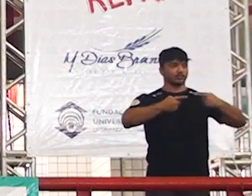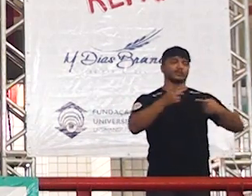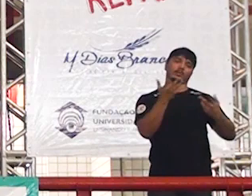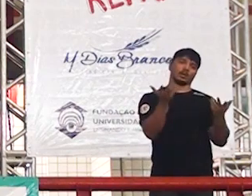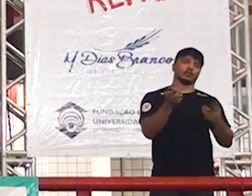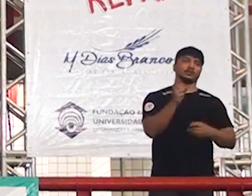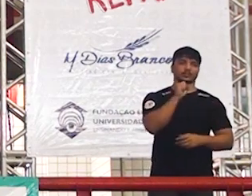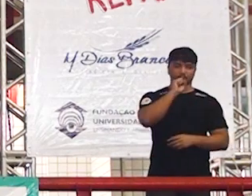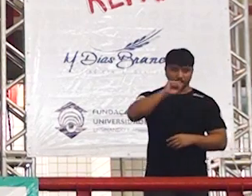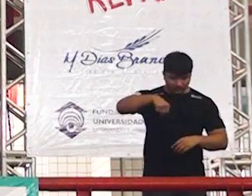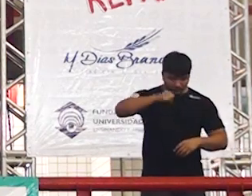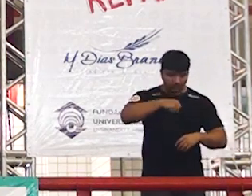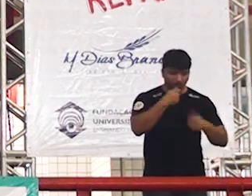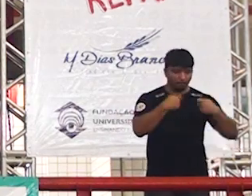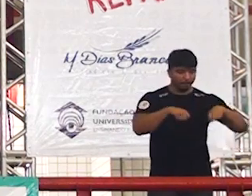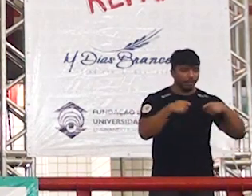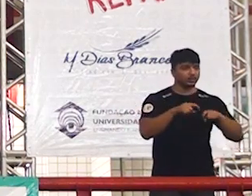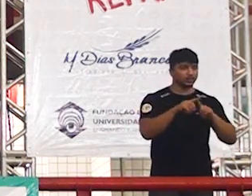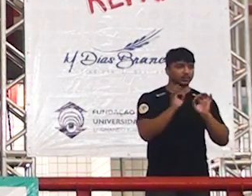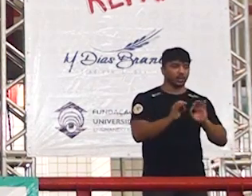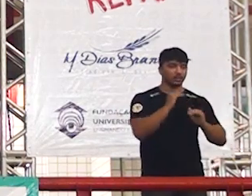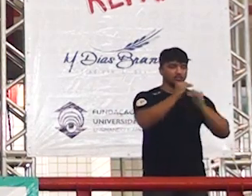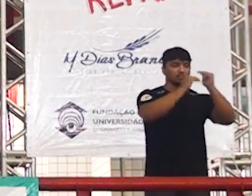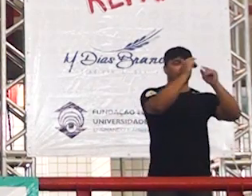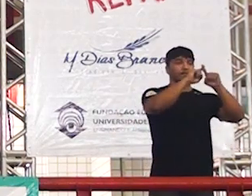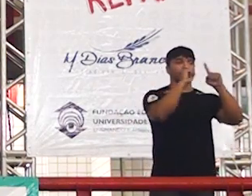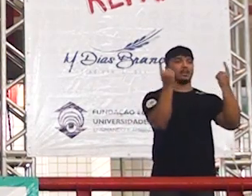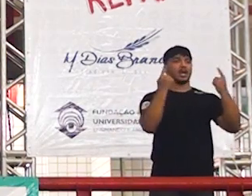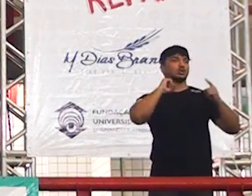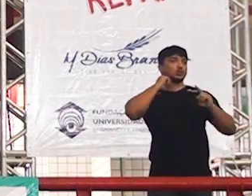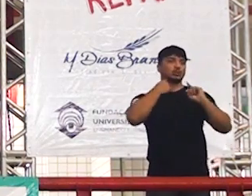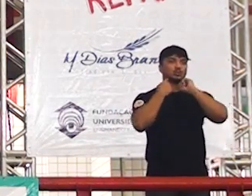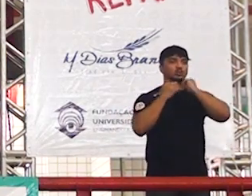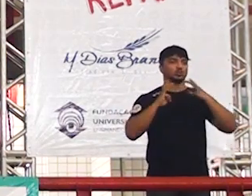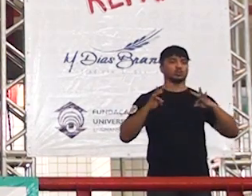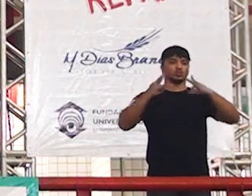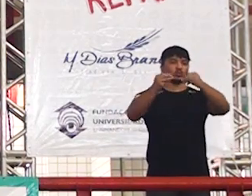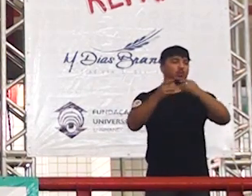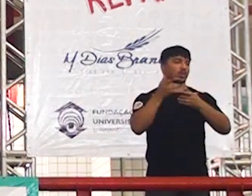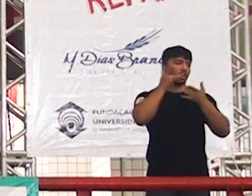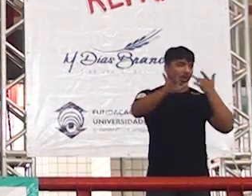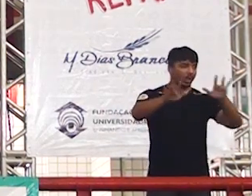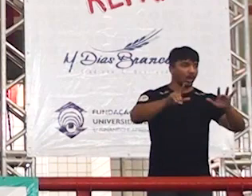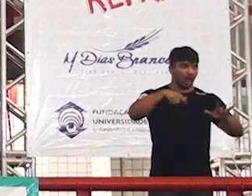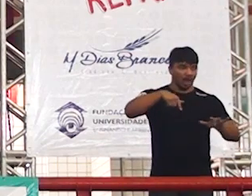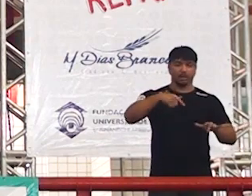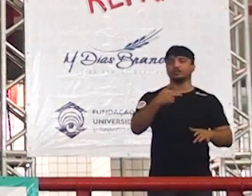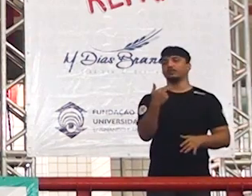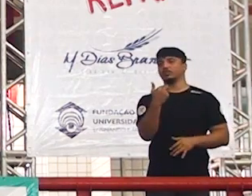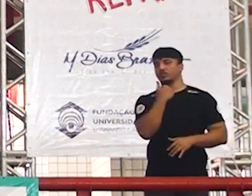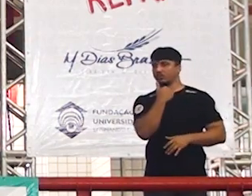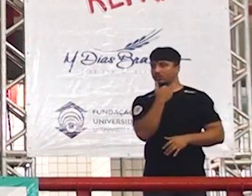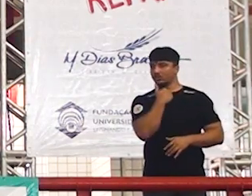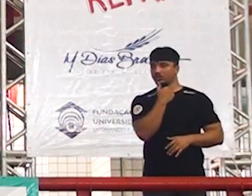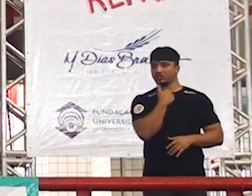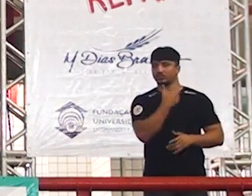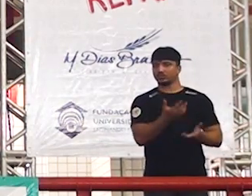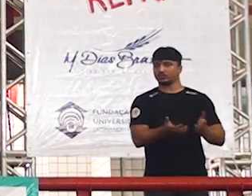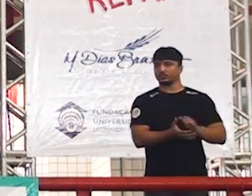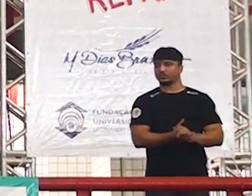Sim, precisamos, mas a gente não vai poluir o meio ambiente, não.